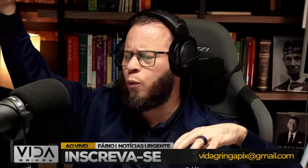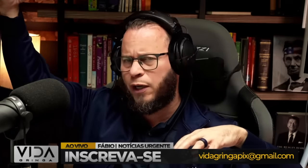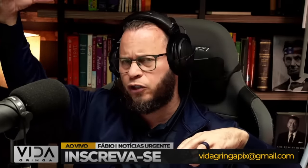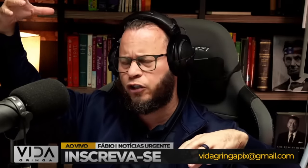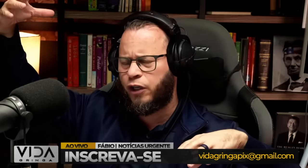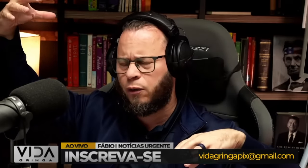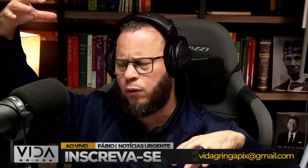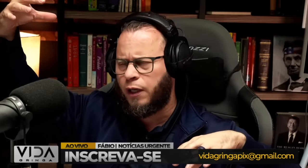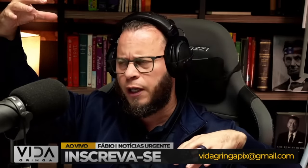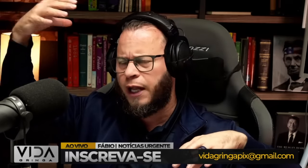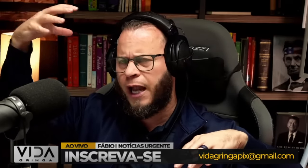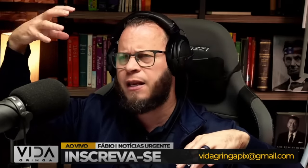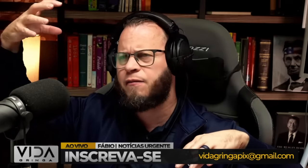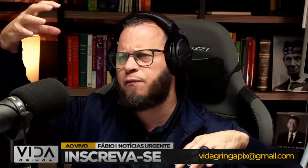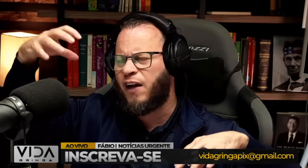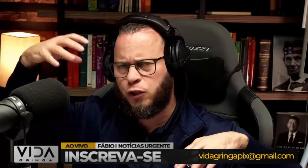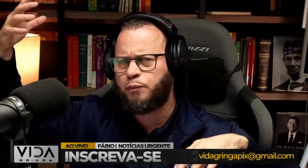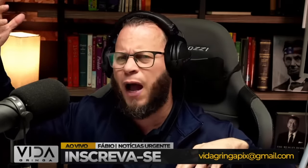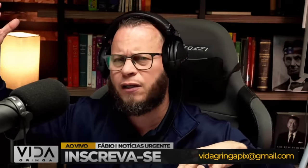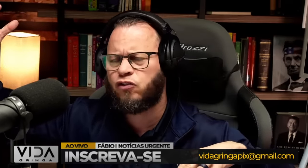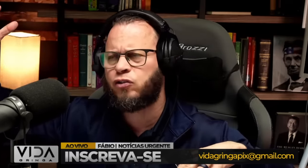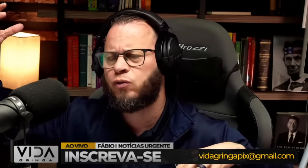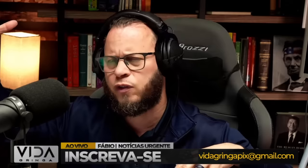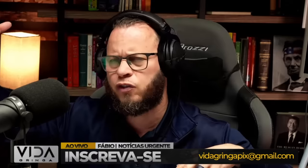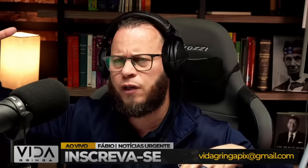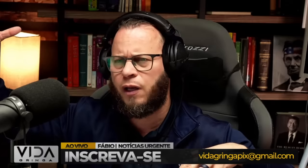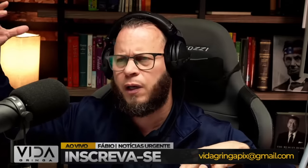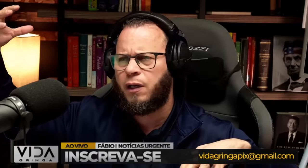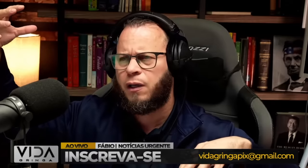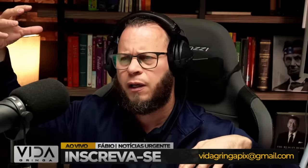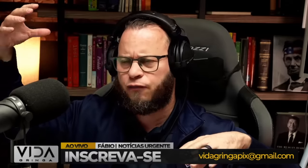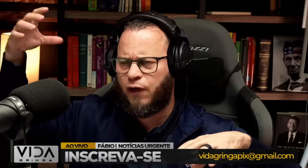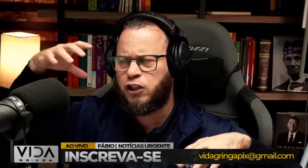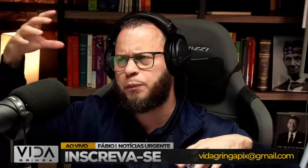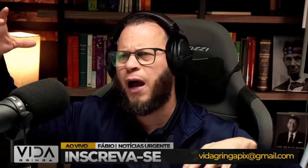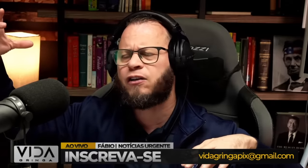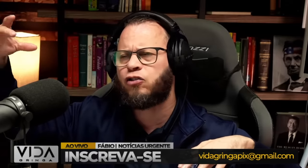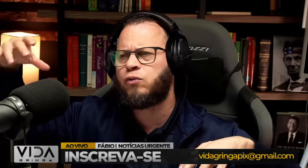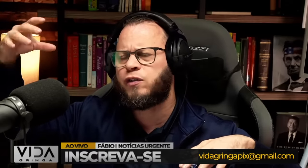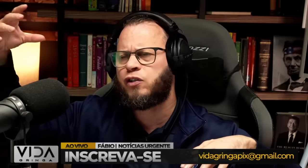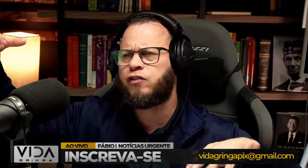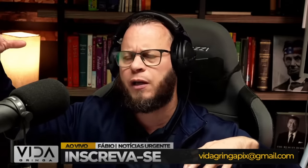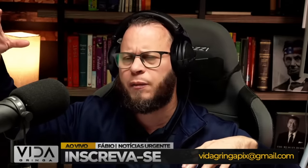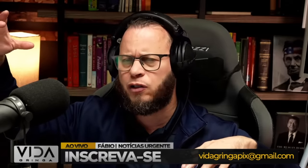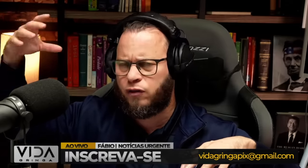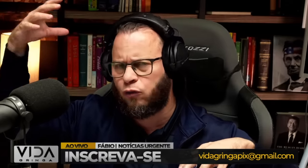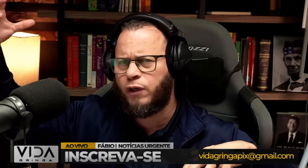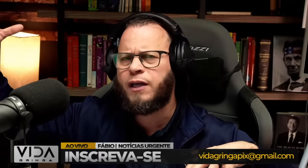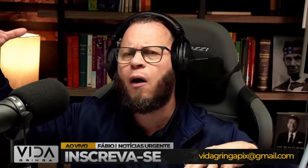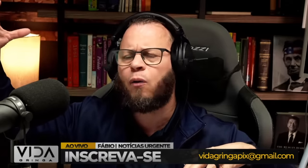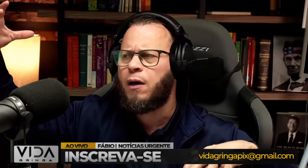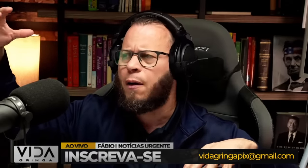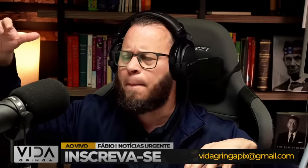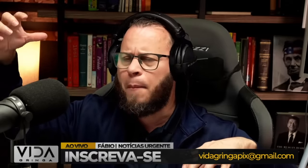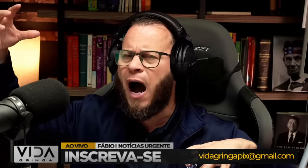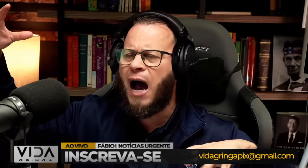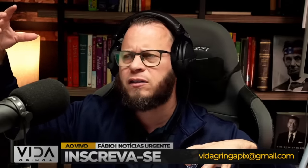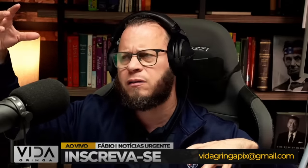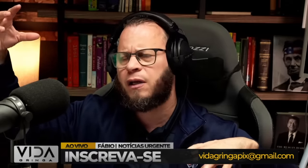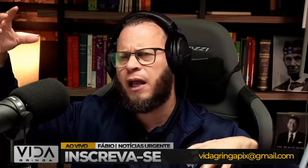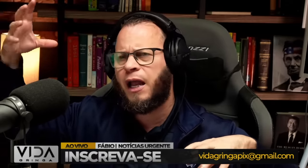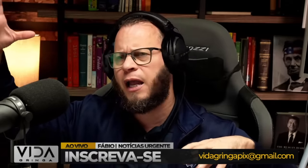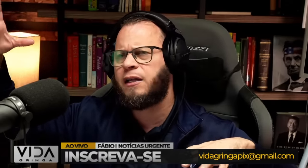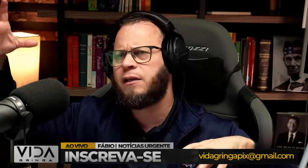O Pacheco, ele faz parte do sistema. Ele faz parte do sistema ditatorial.